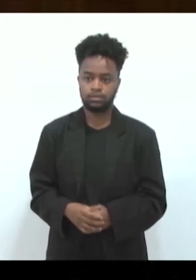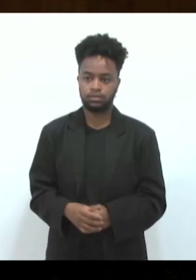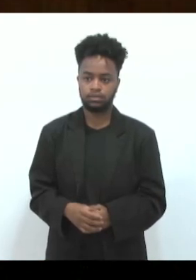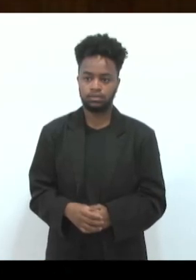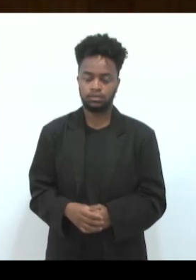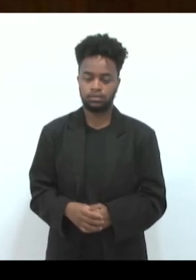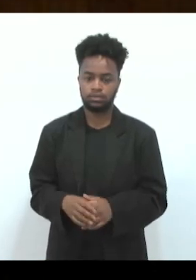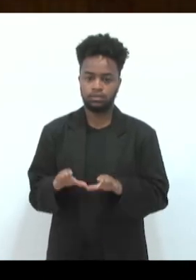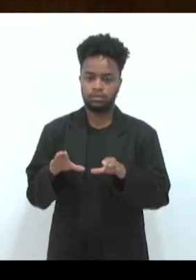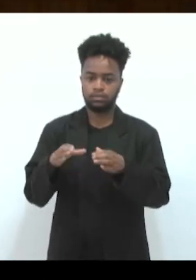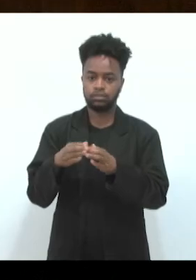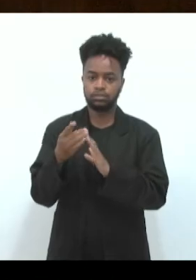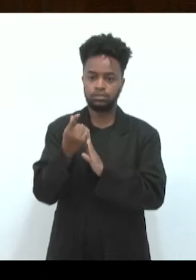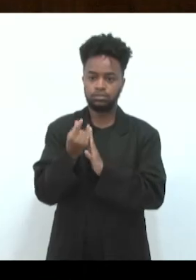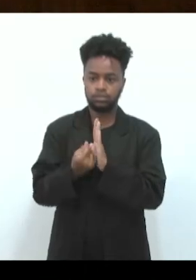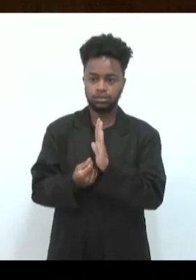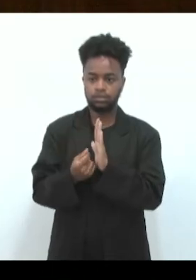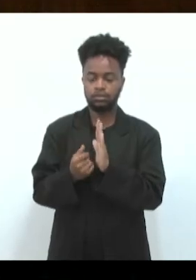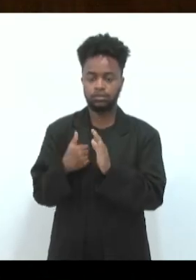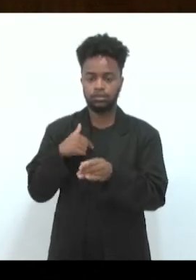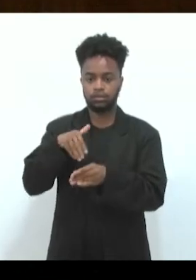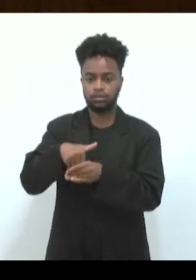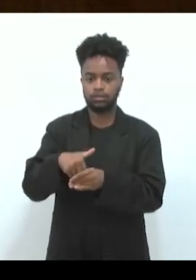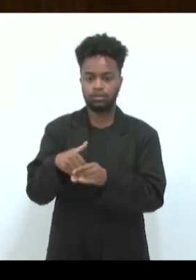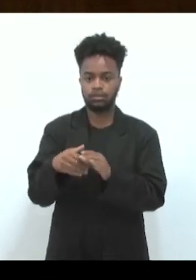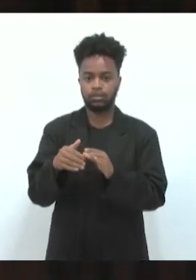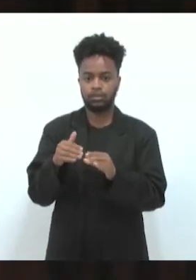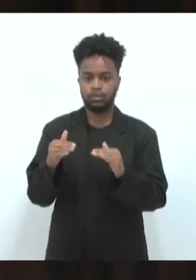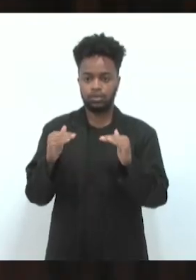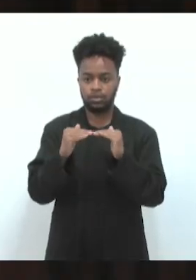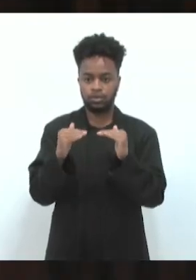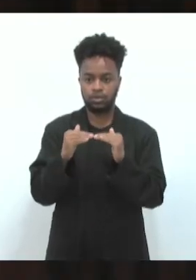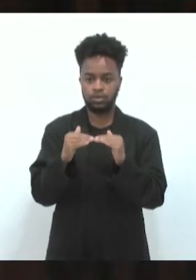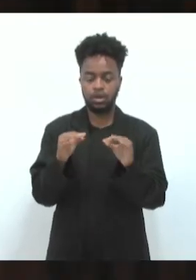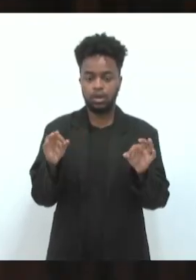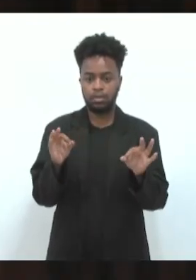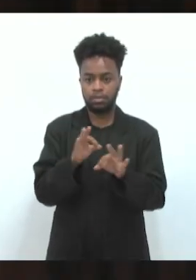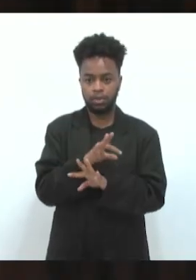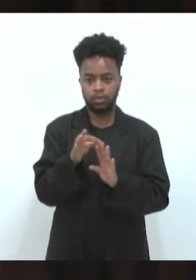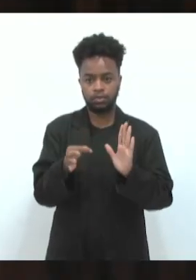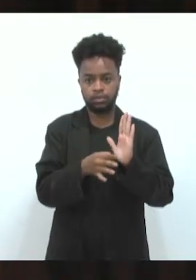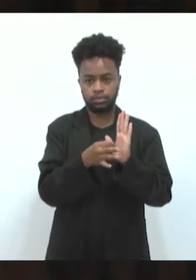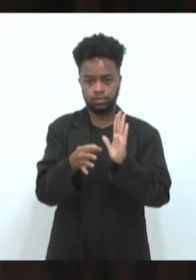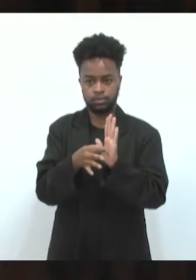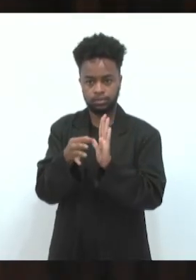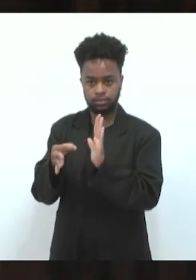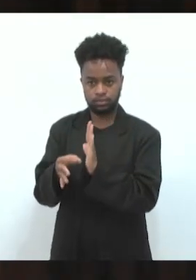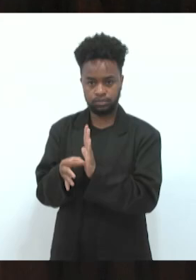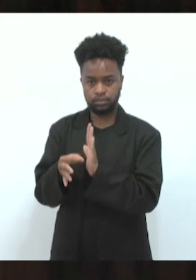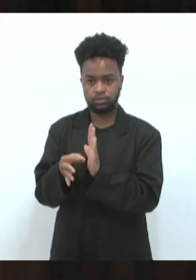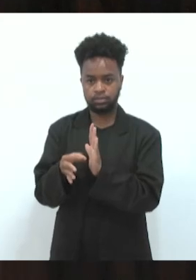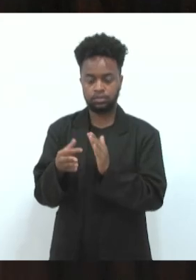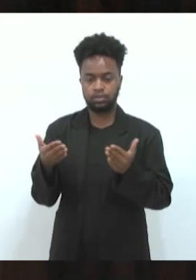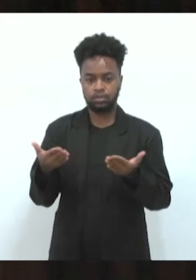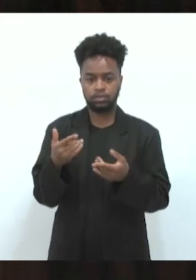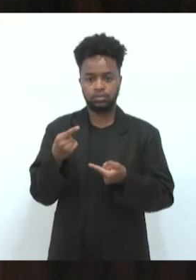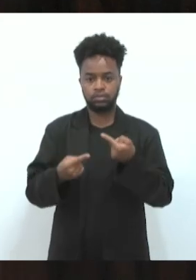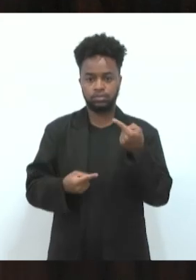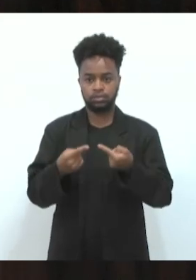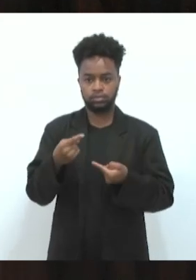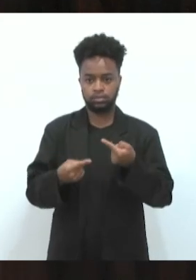Na Comissão de Orçamento, no mérito, voto favorável. Com os pareceres emitidos em